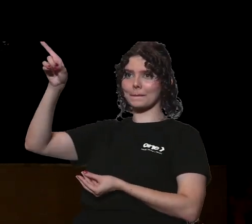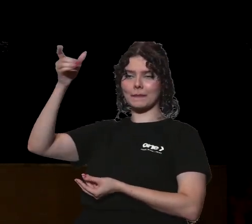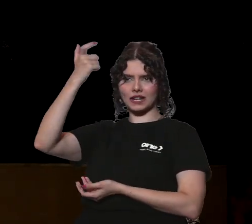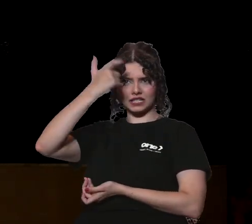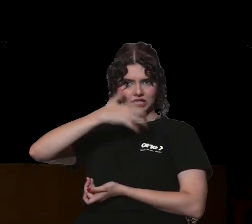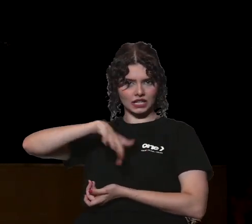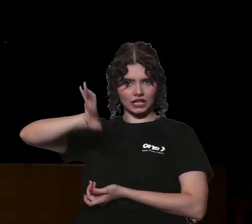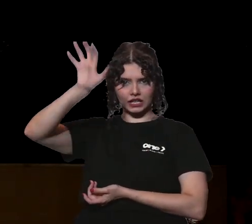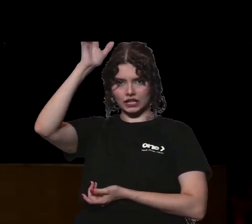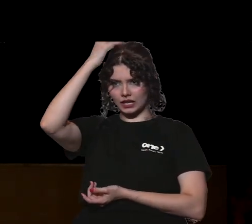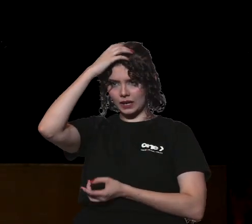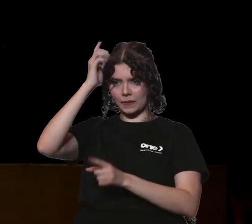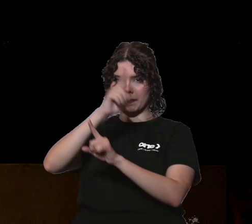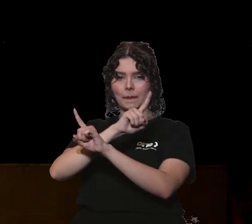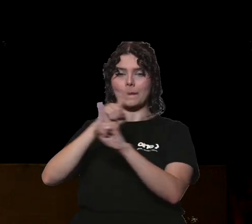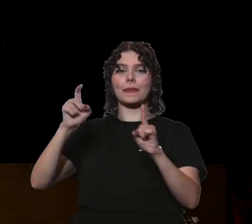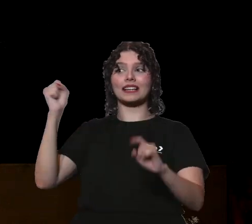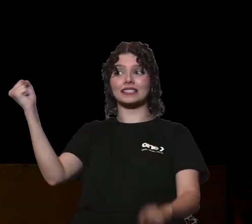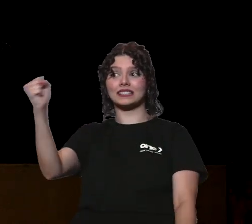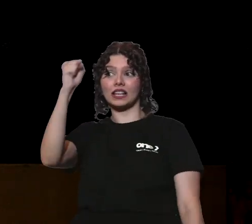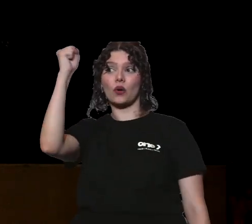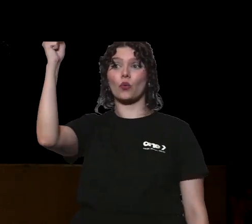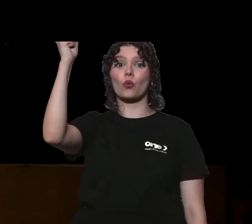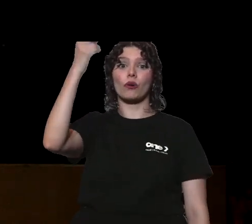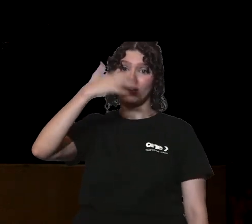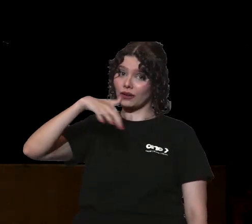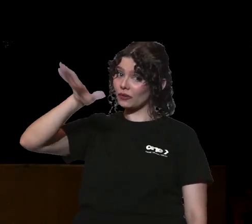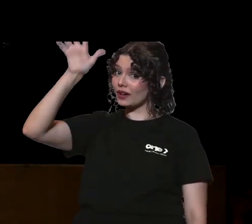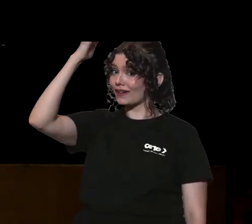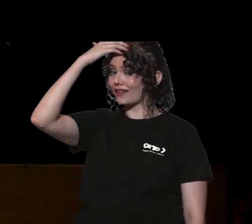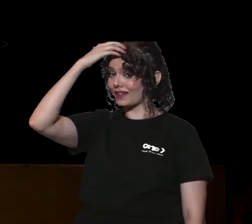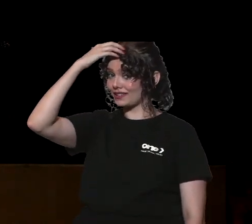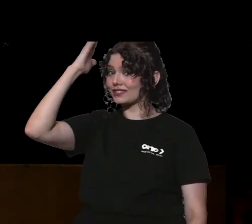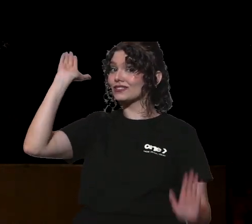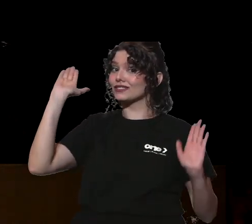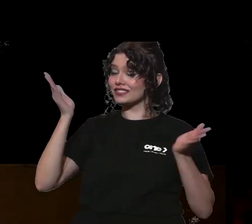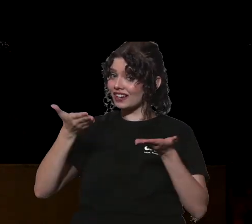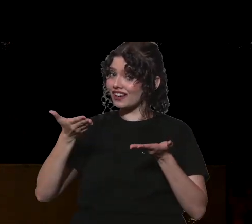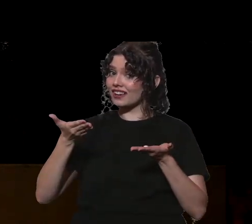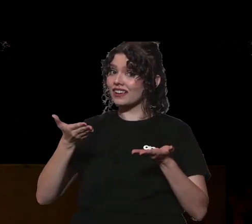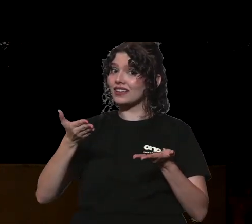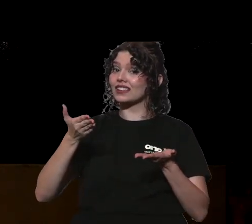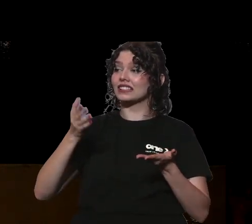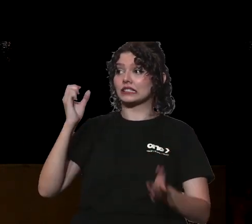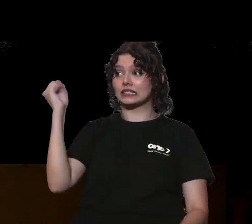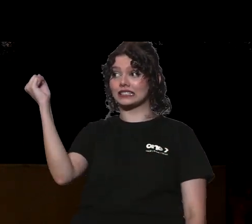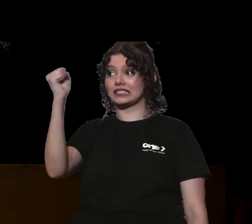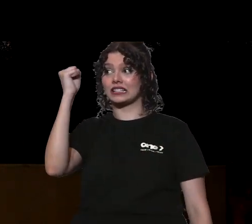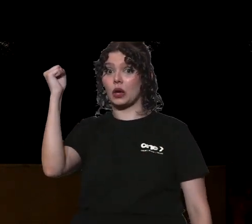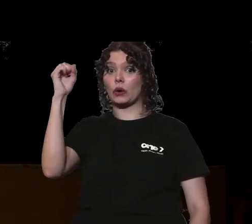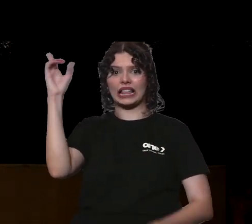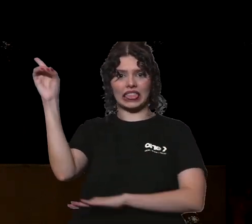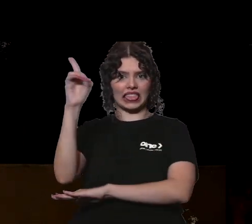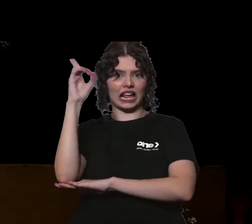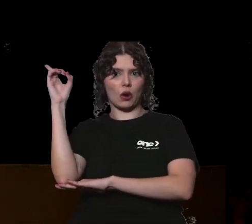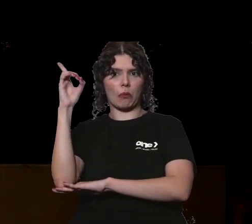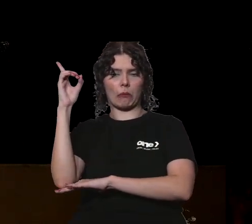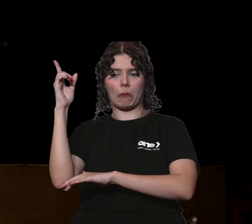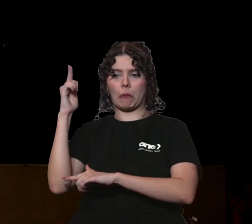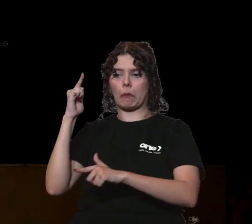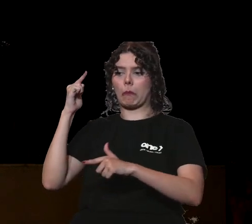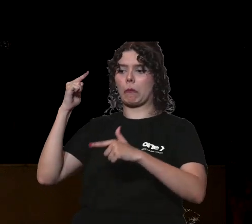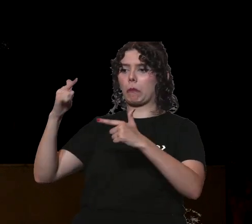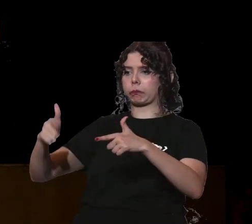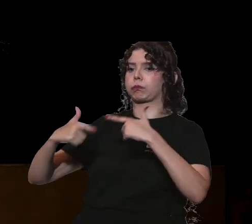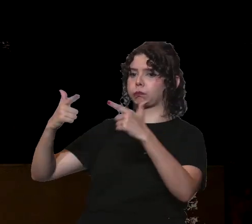rei, mas Saul ainda era o rei. E a Bíblia diz que Saul e Davi viviam lutando um com o